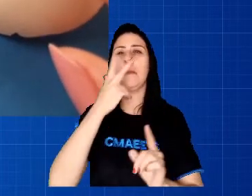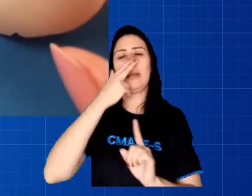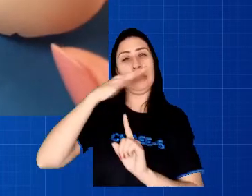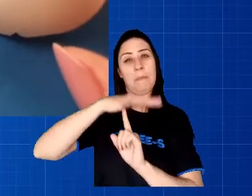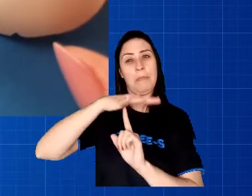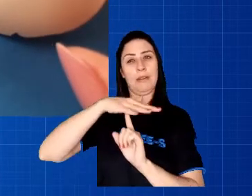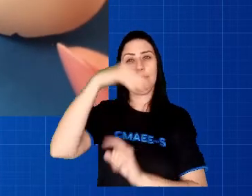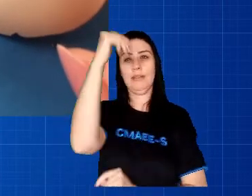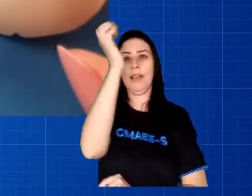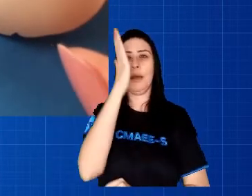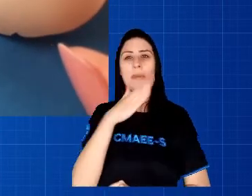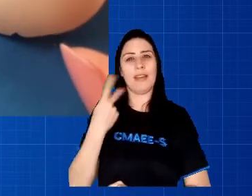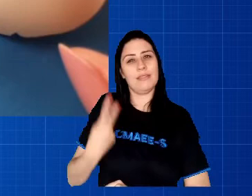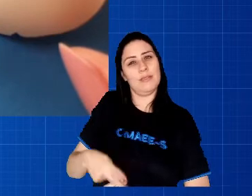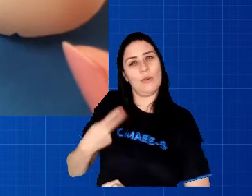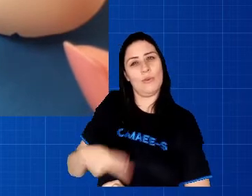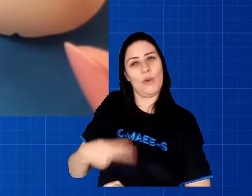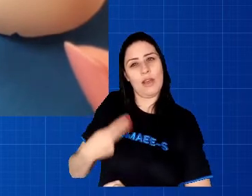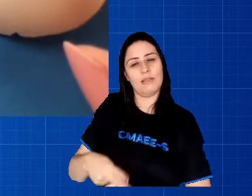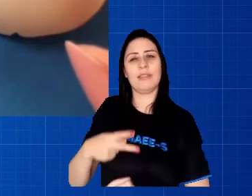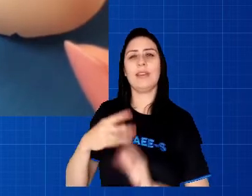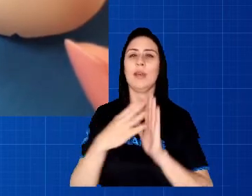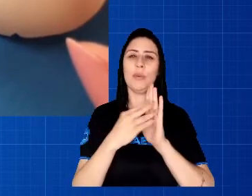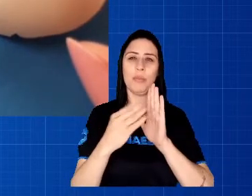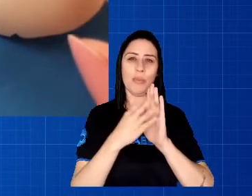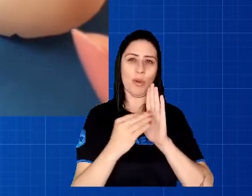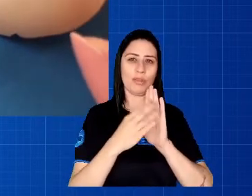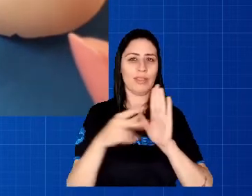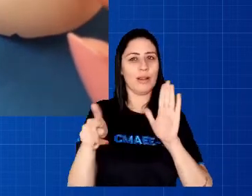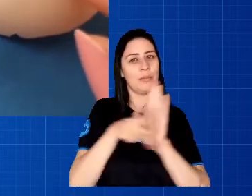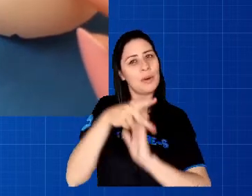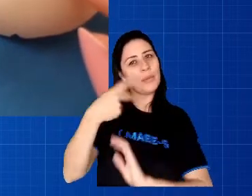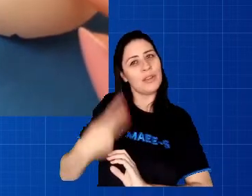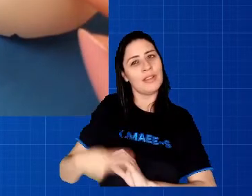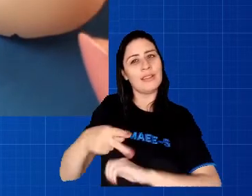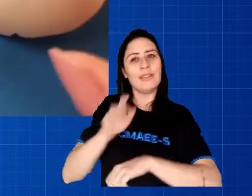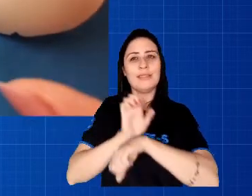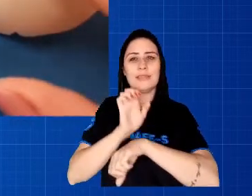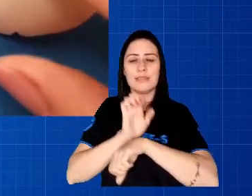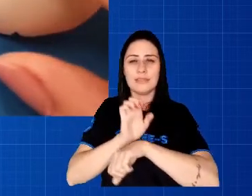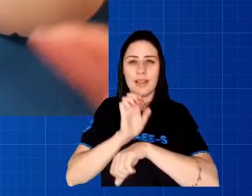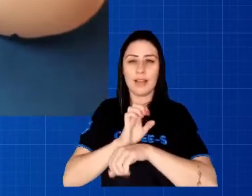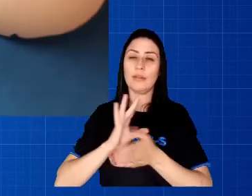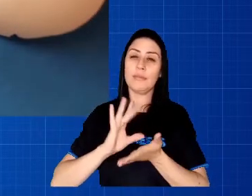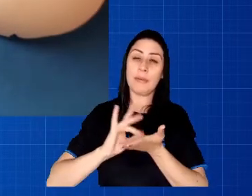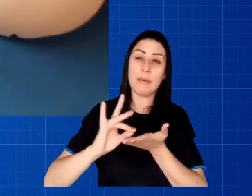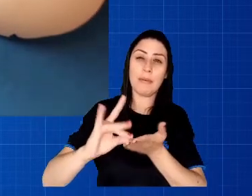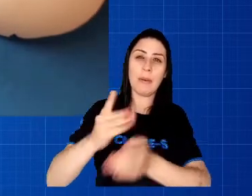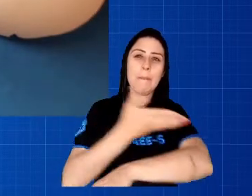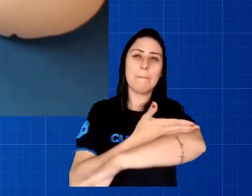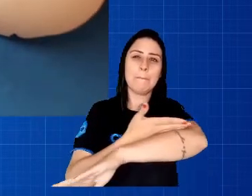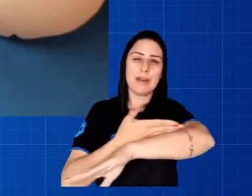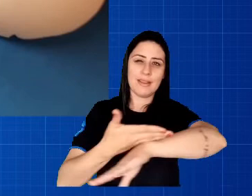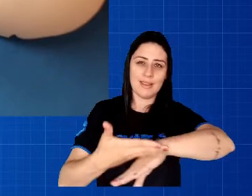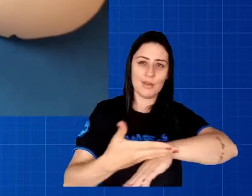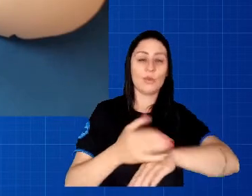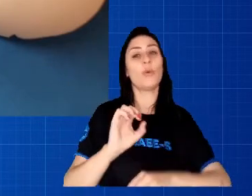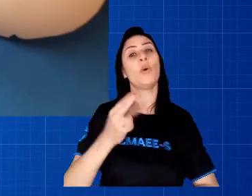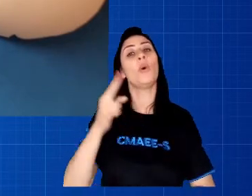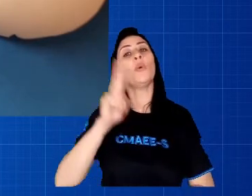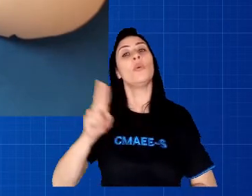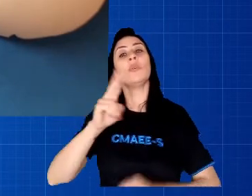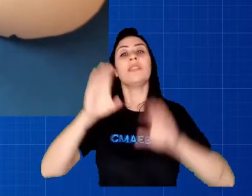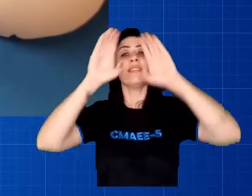paranista brasileiro, né? Do modernismo brasileiro regional, com petit pavé branco. Eu posso aproveitar ainda a cor do